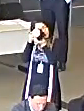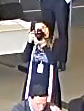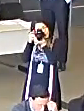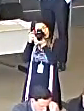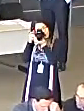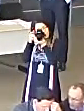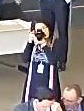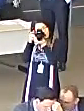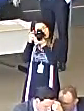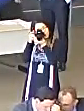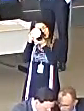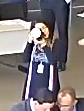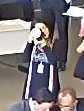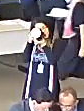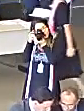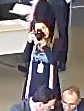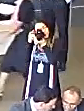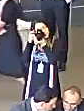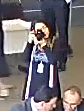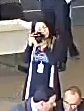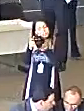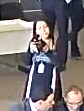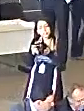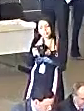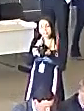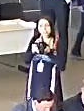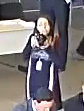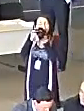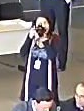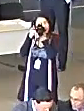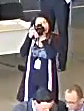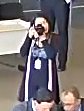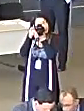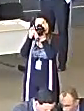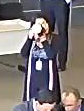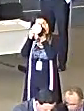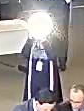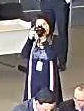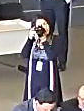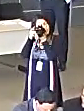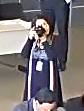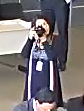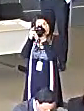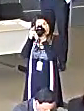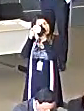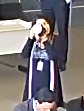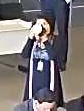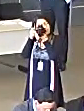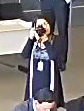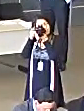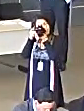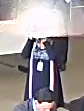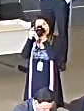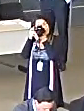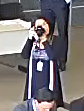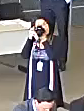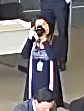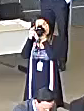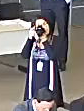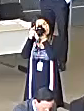semanas atrás e até aconteceu mas aí foi uma grande reunião Deputado Betão